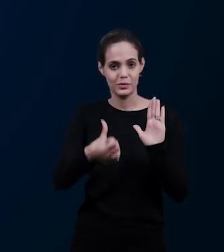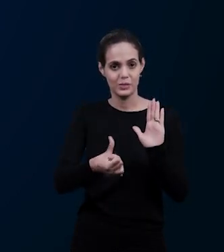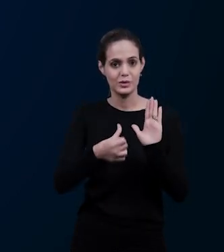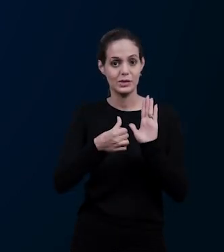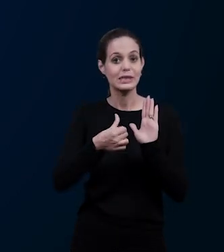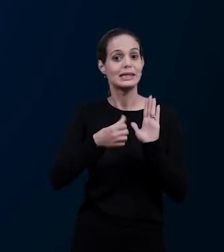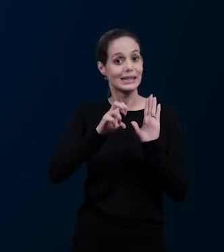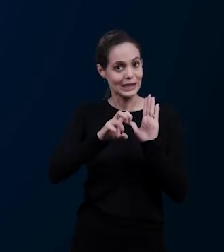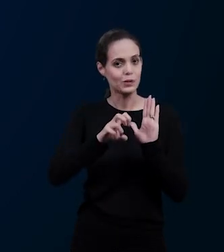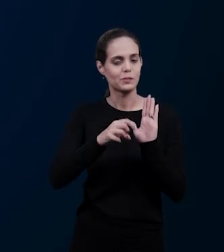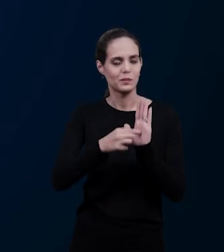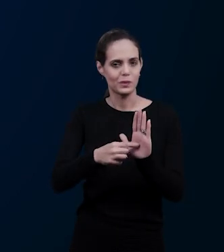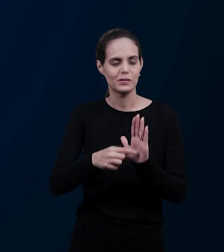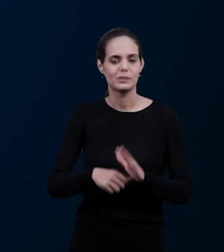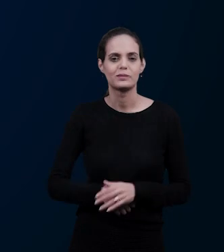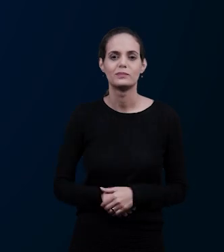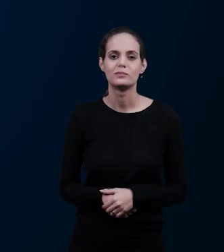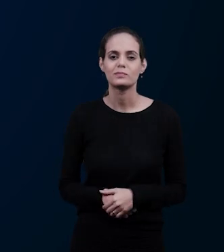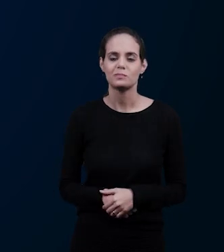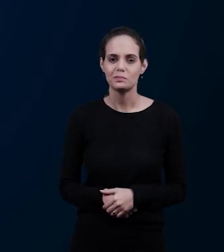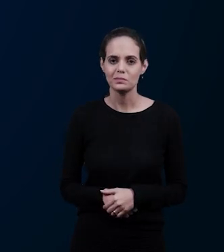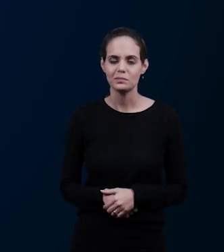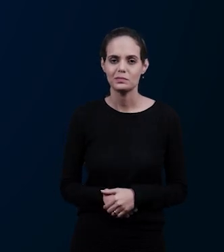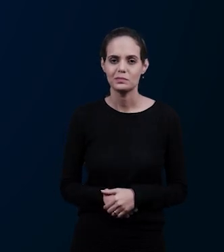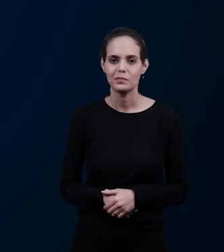5, versículo 5, que diz assim: